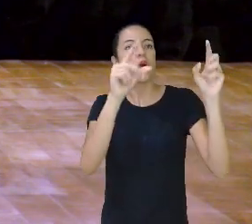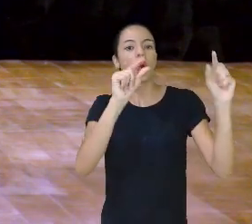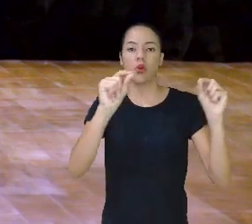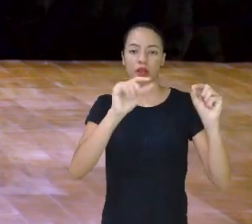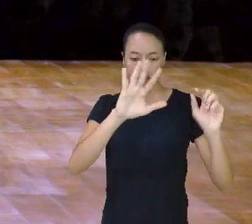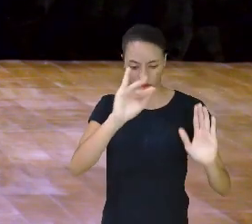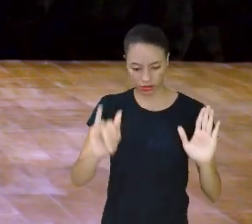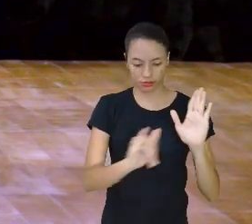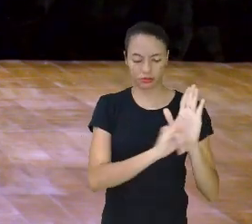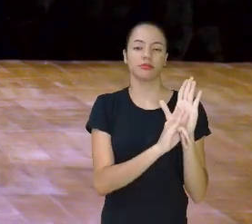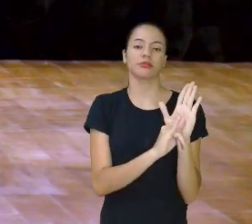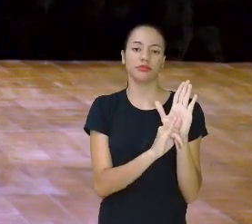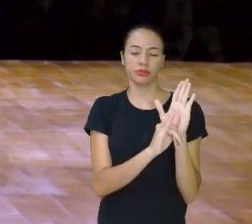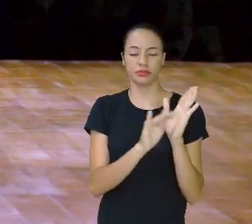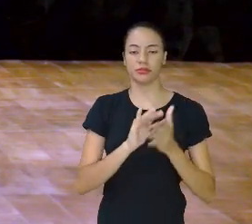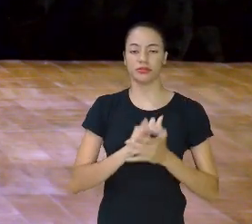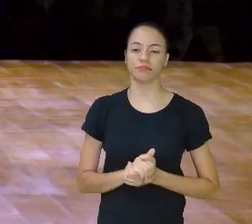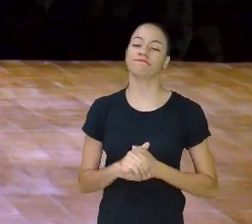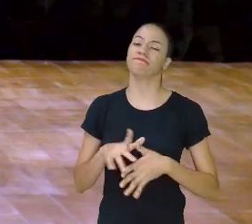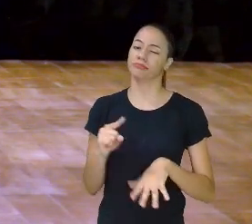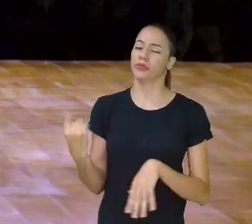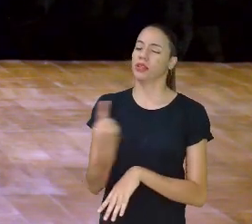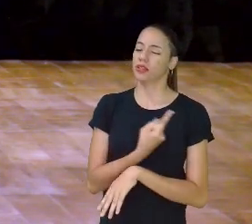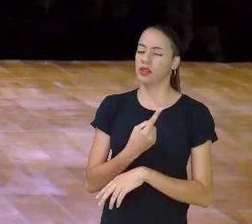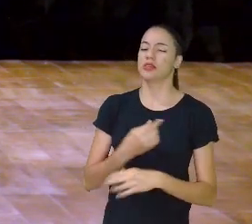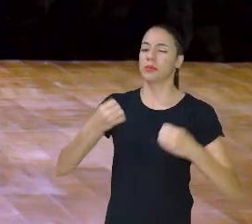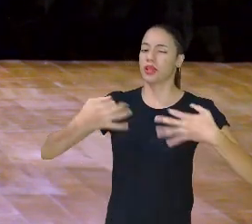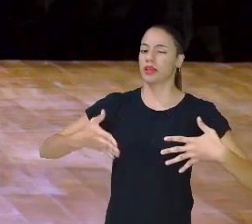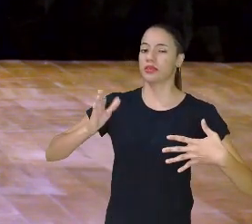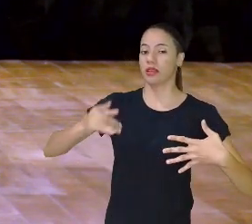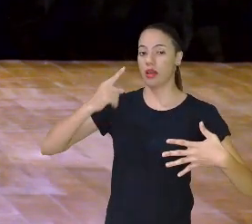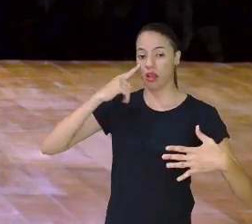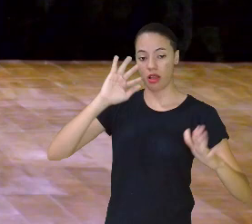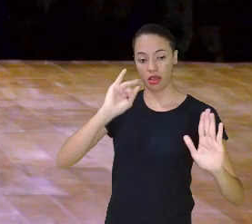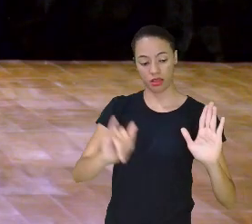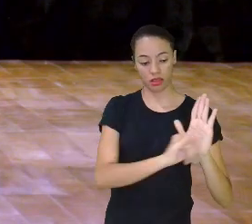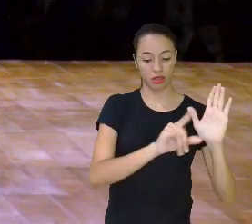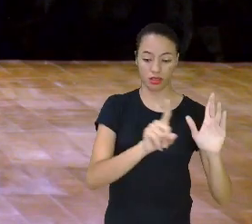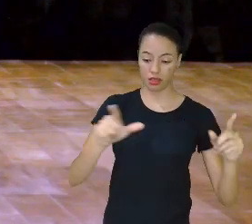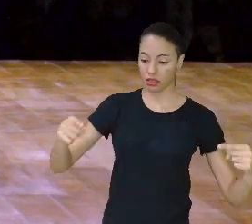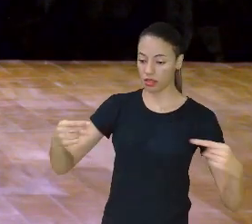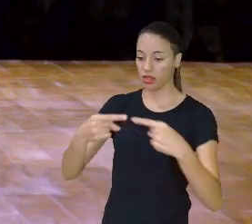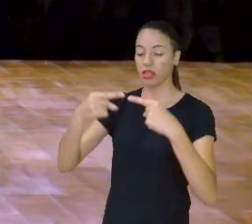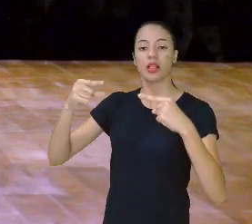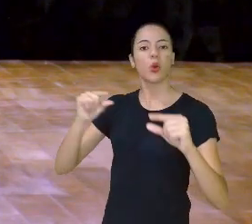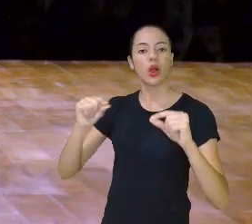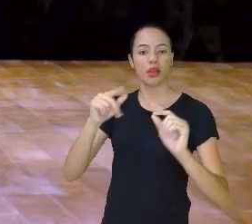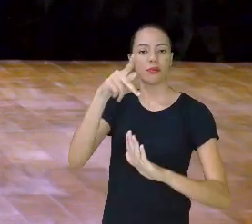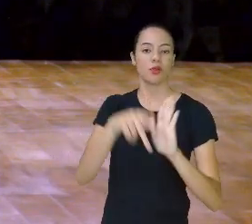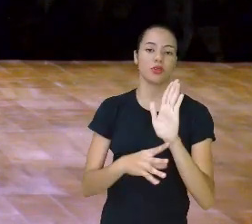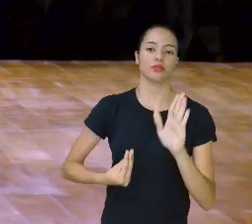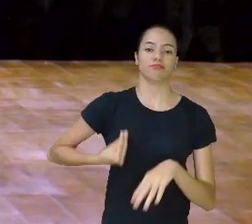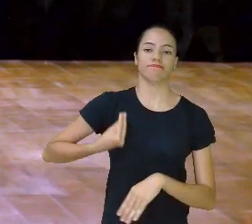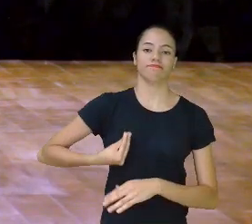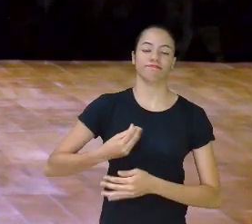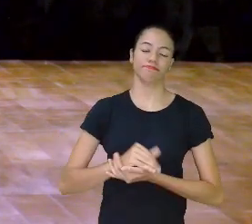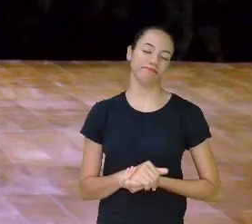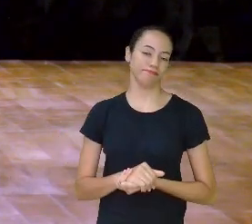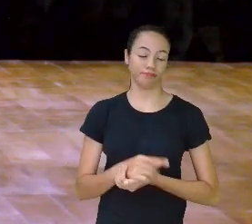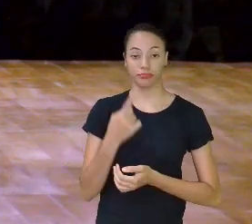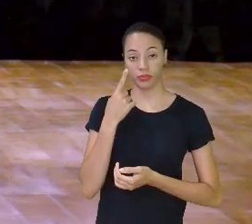identidade. E como a gente já falou aqui, a identidade tem muito a ver com o projeto de vida. Então, vê